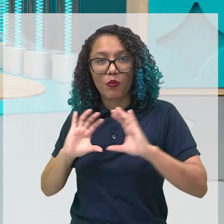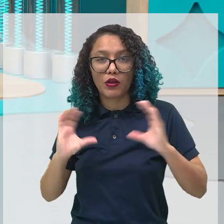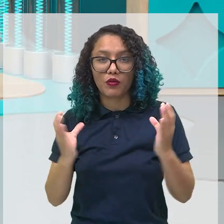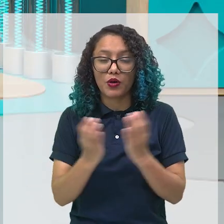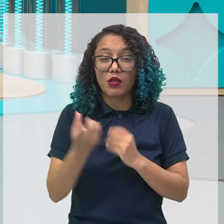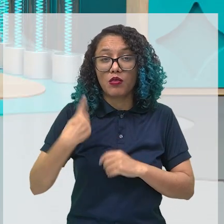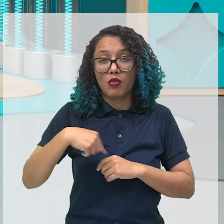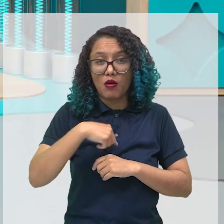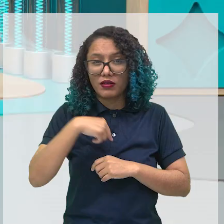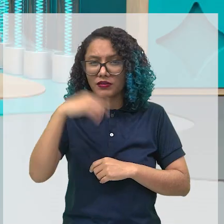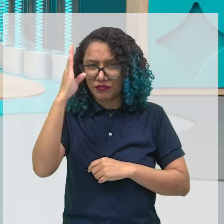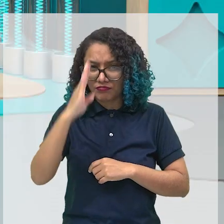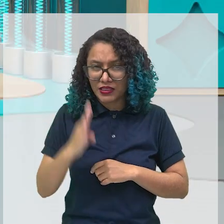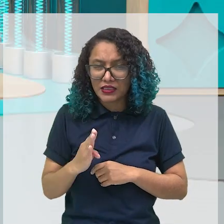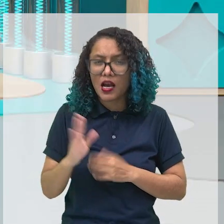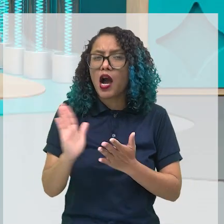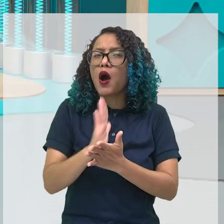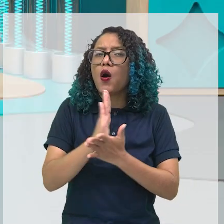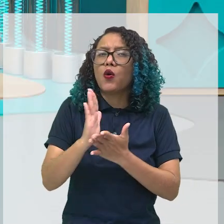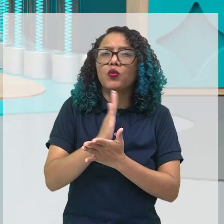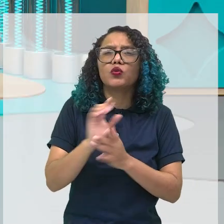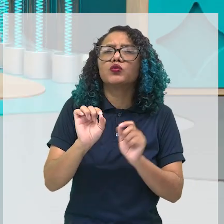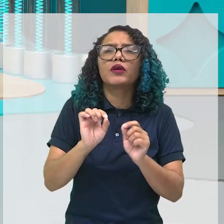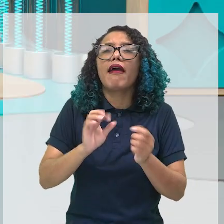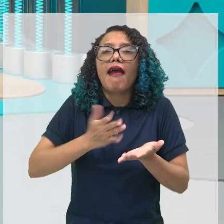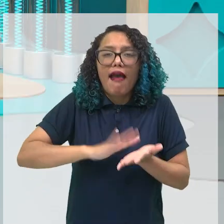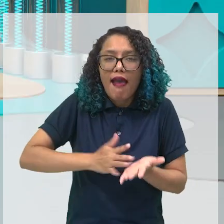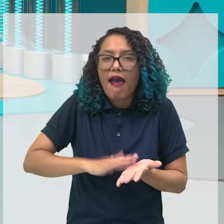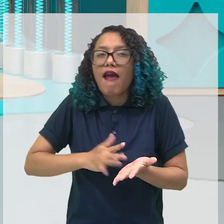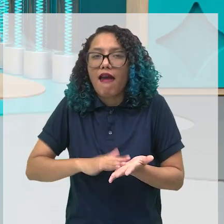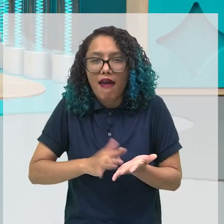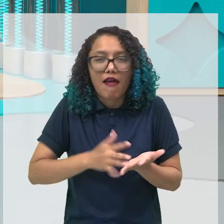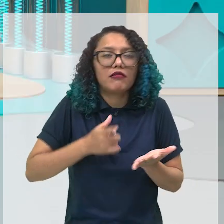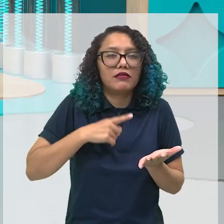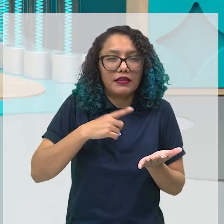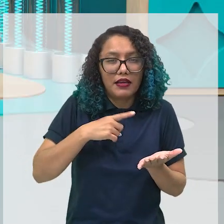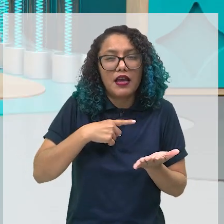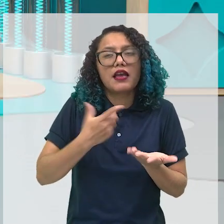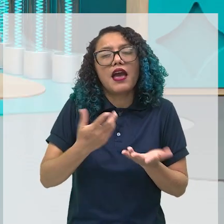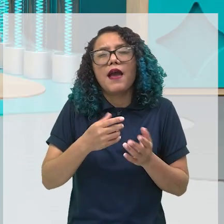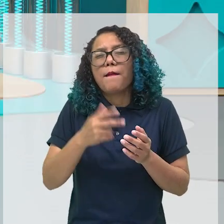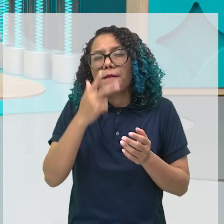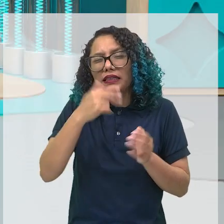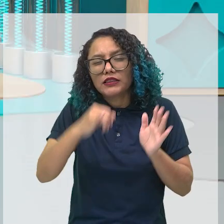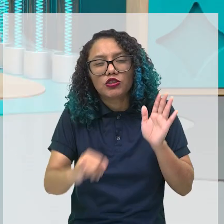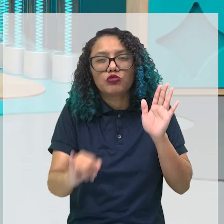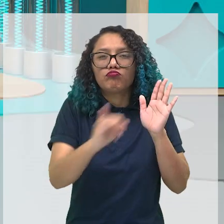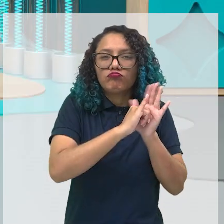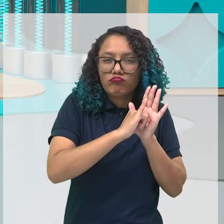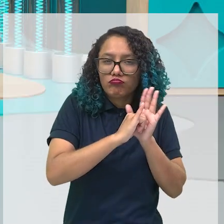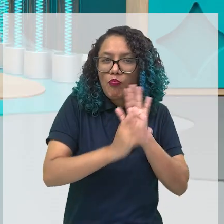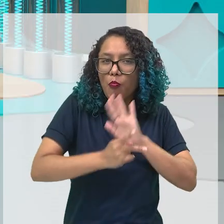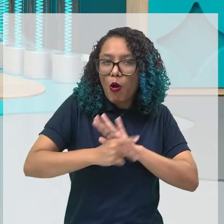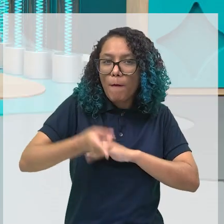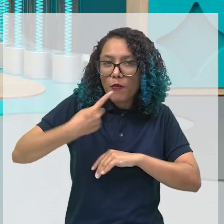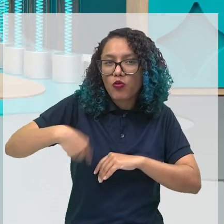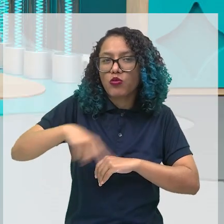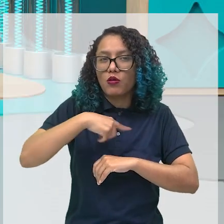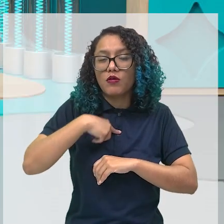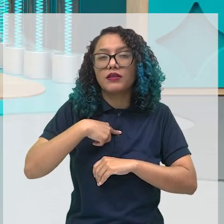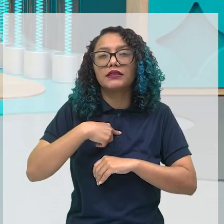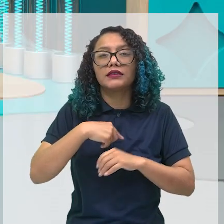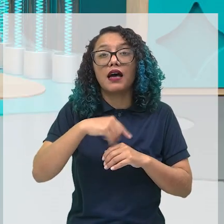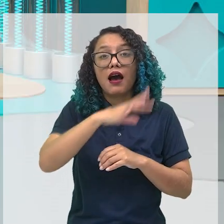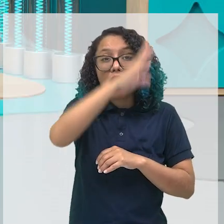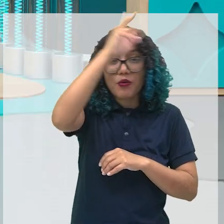temos alguns, né? Temos o samba, né? Como uma identidade nossa, uma raiz nossa. Os